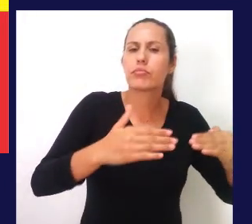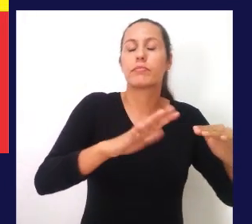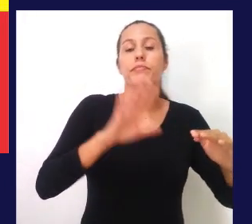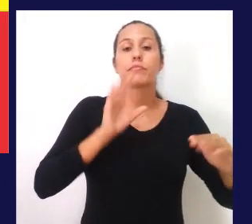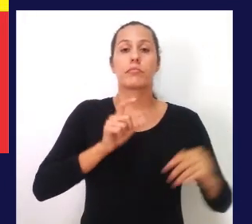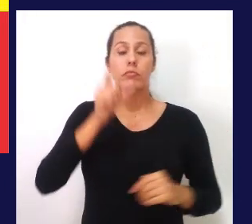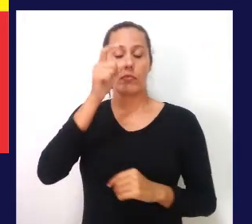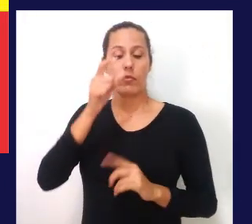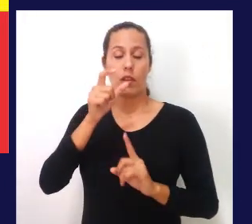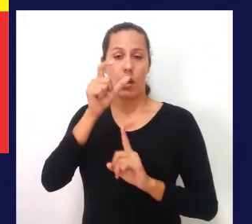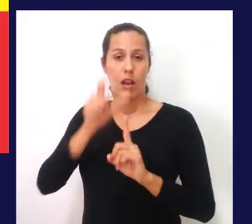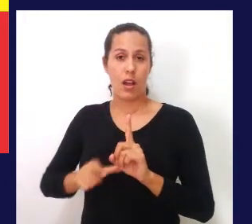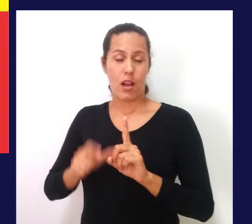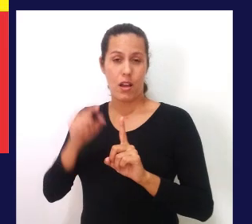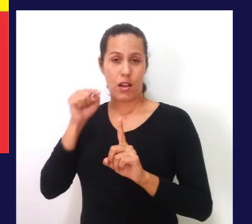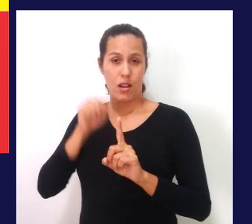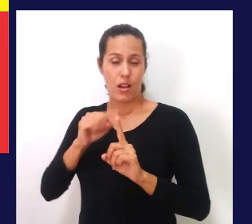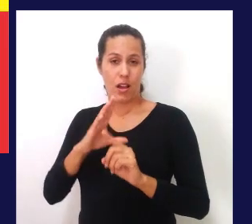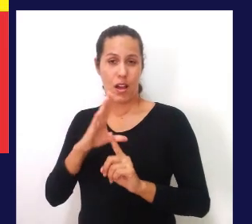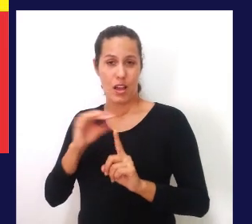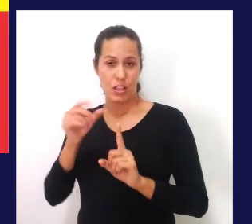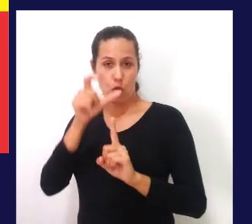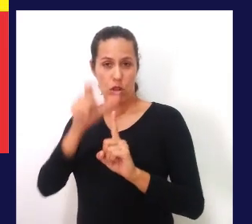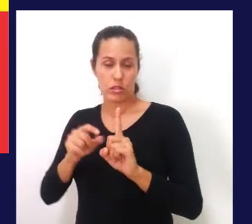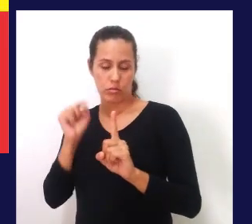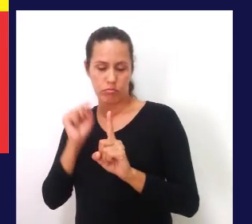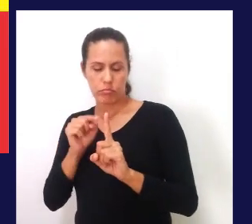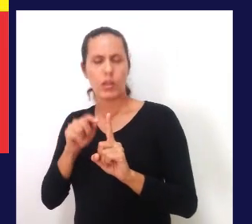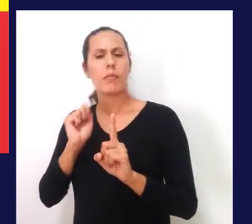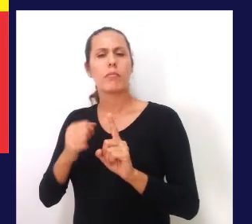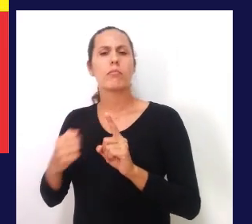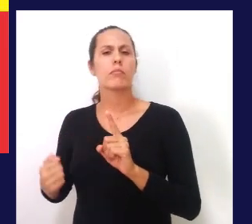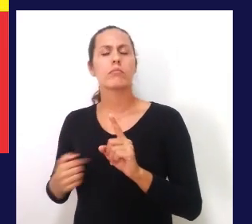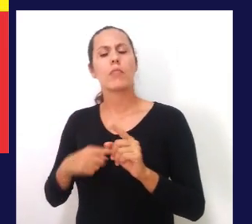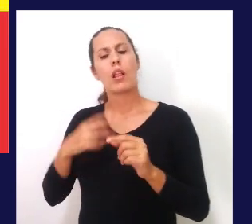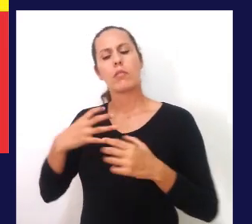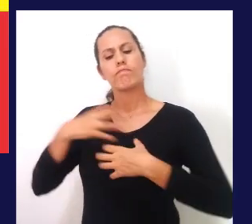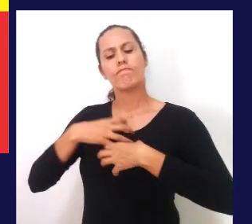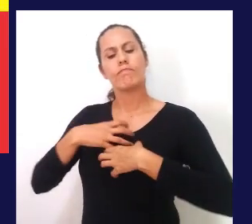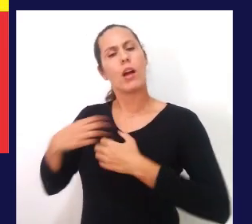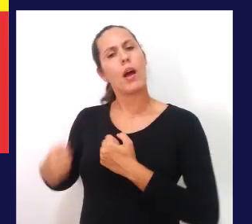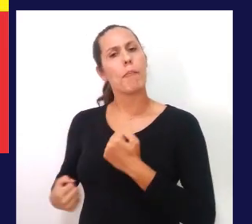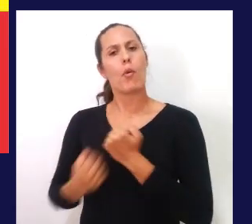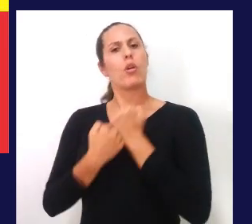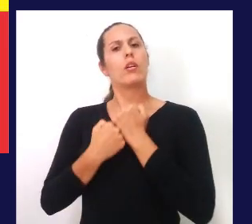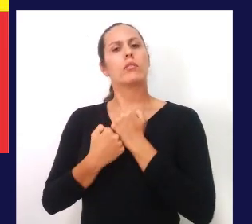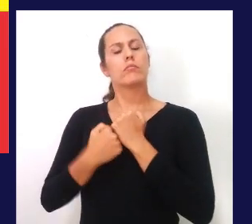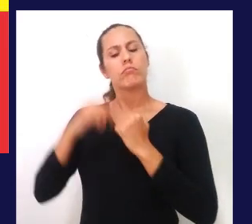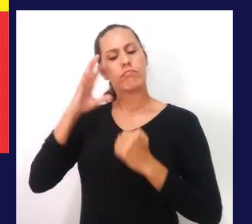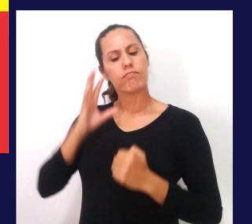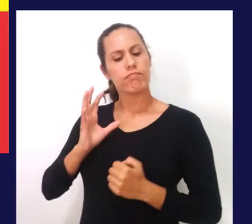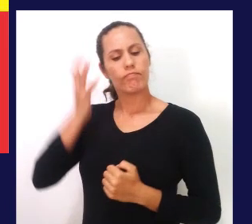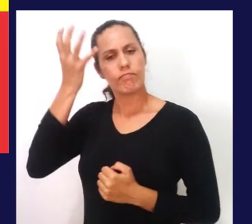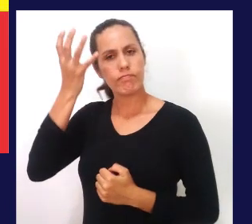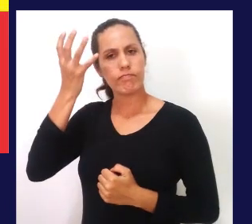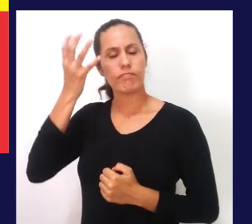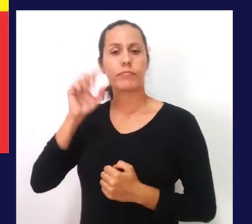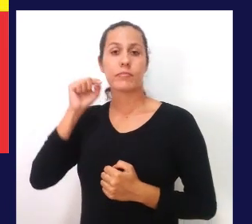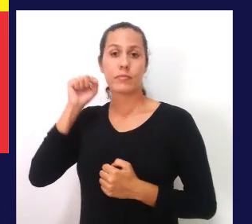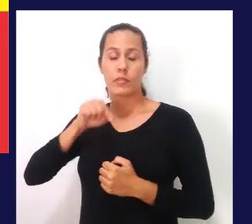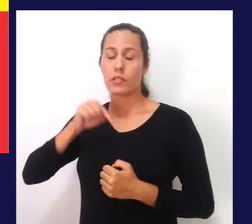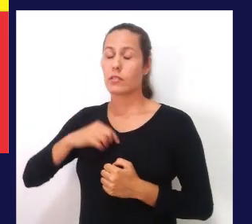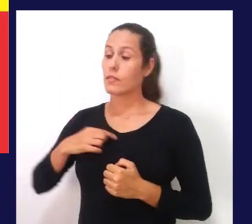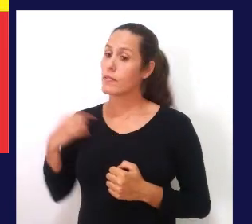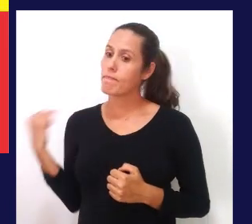deverá ser, na realidade, apoiada, né, na sua tomada de decisões.